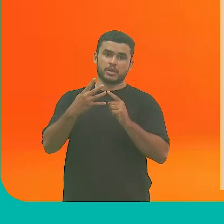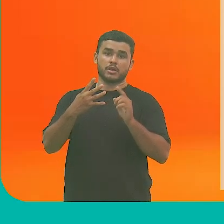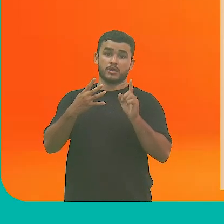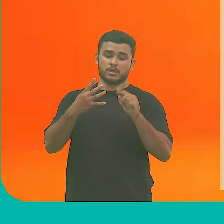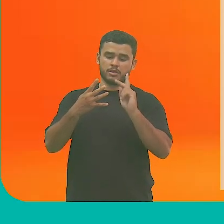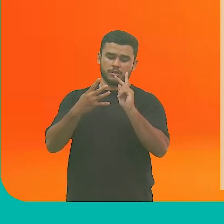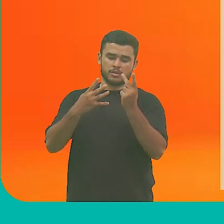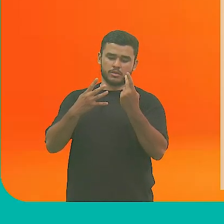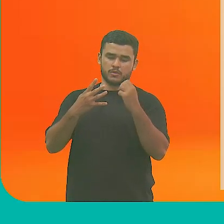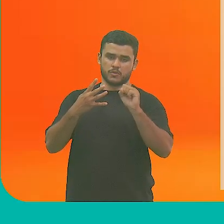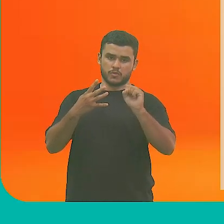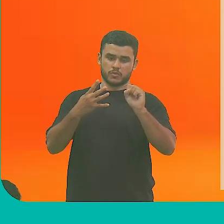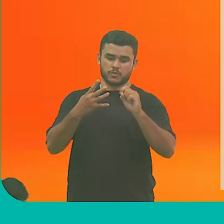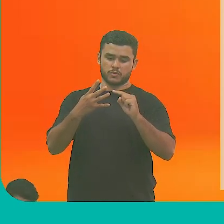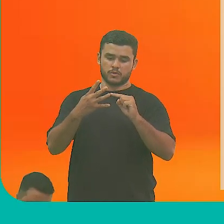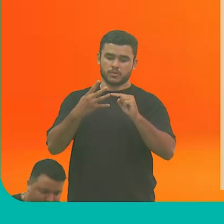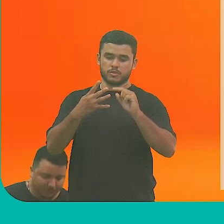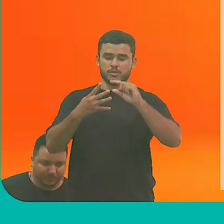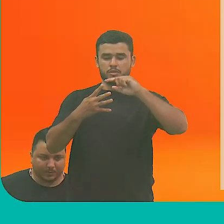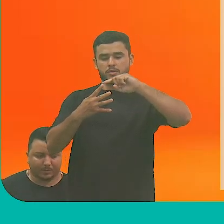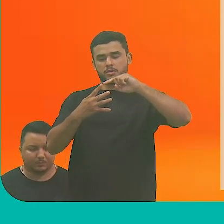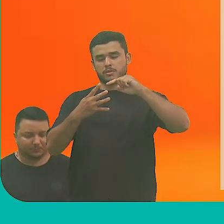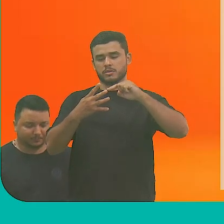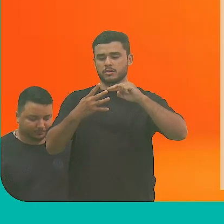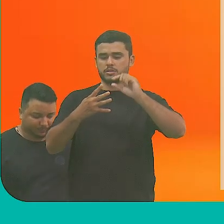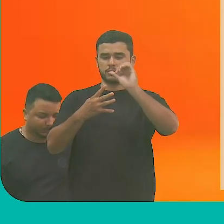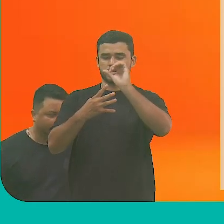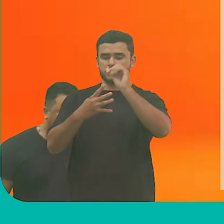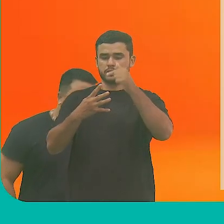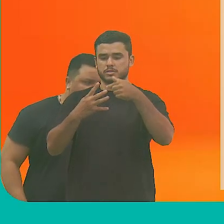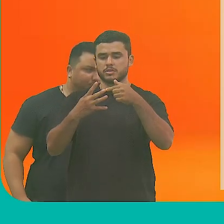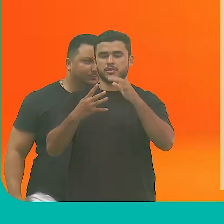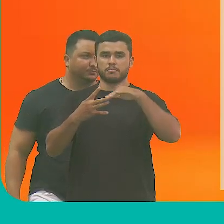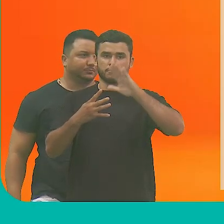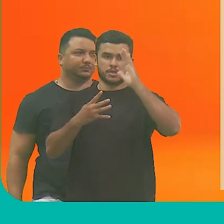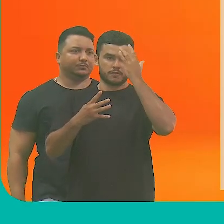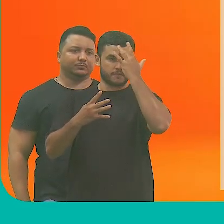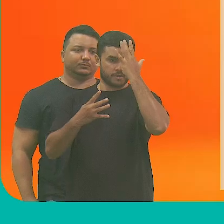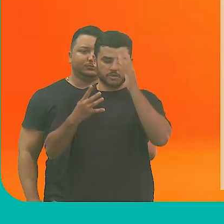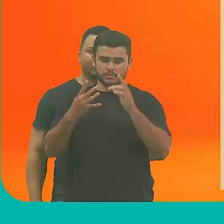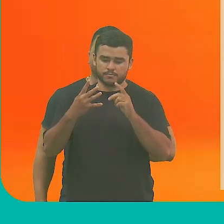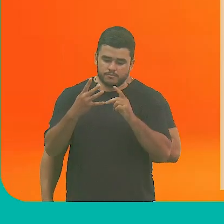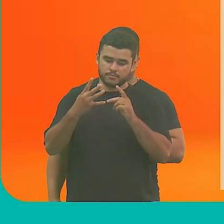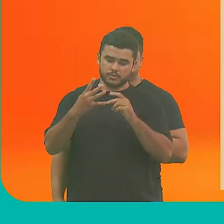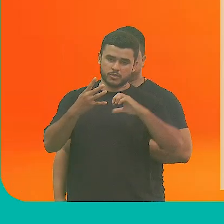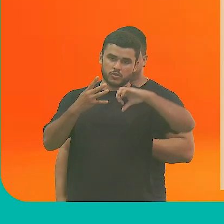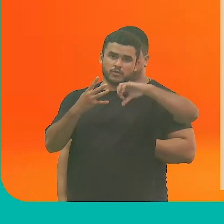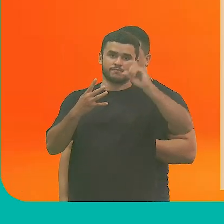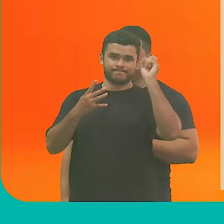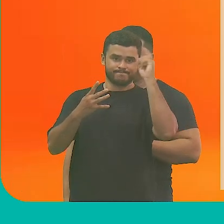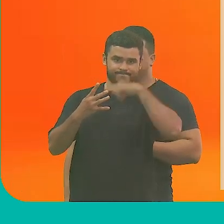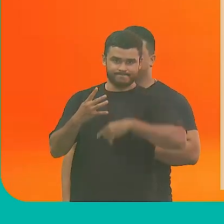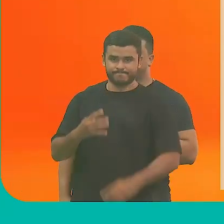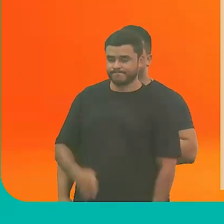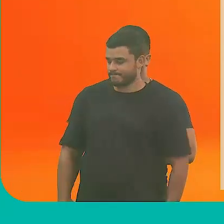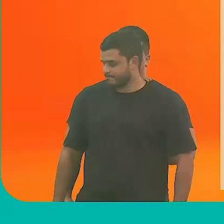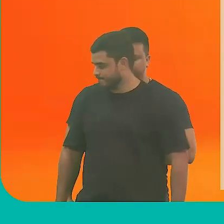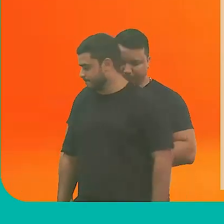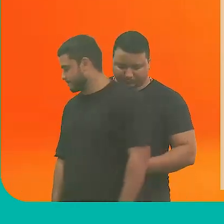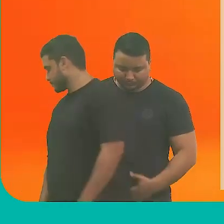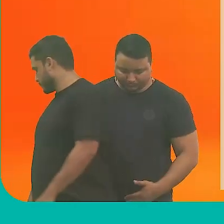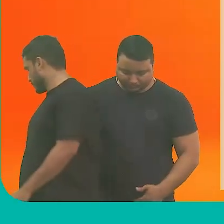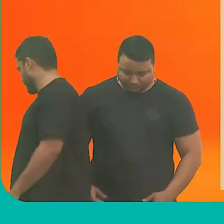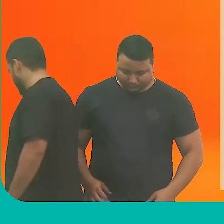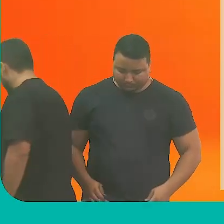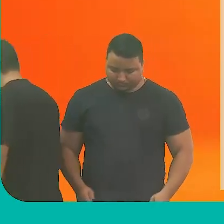Então significa que as 6 e as 7 são mais fáceis e a 9 é mais difícil. Mas bora lá. Qual é a questão que eu vou